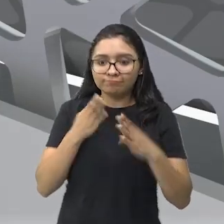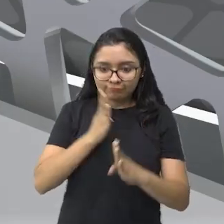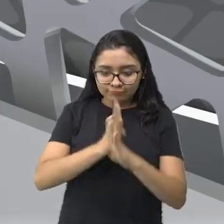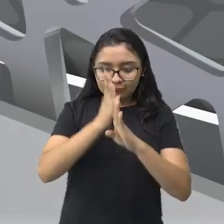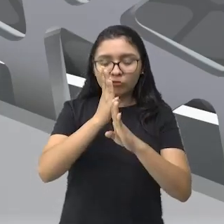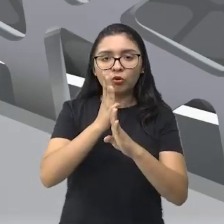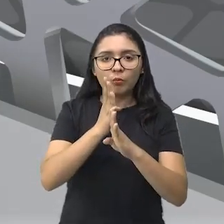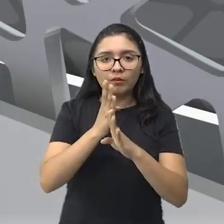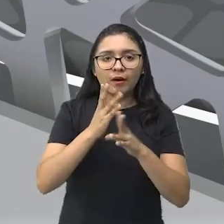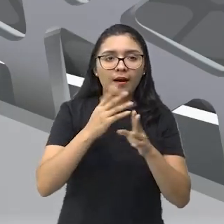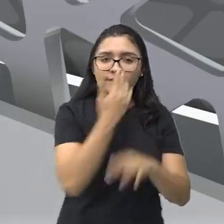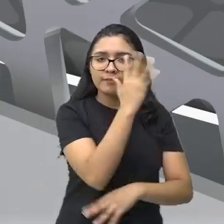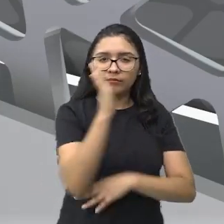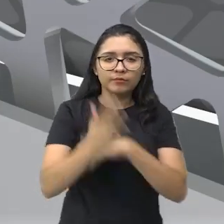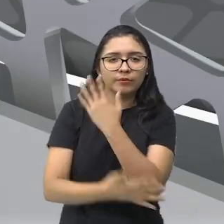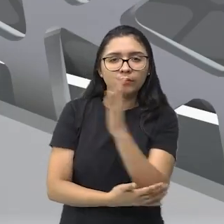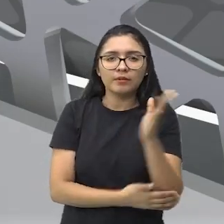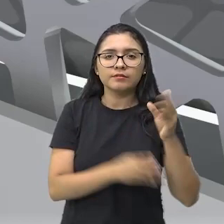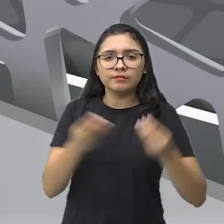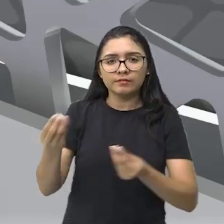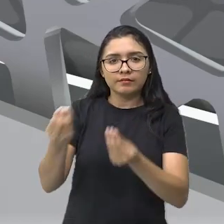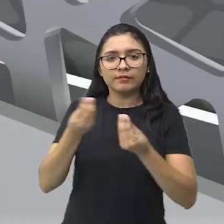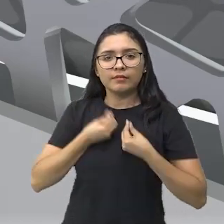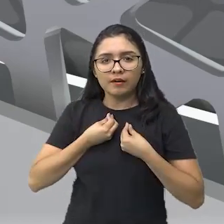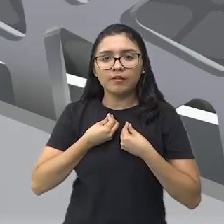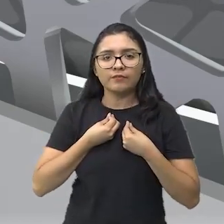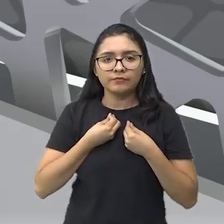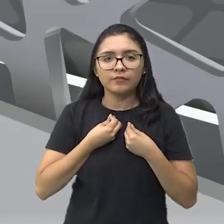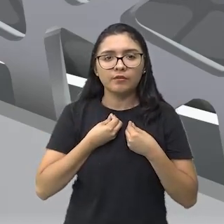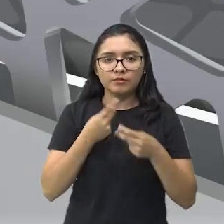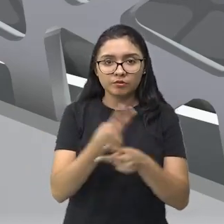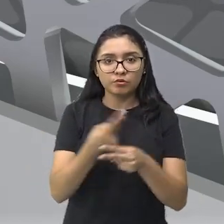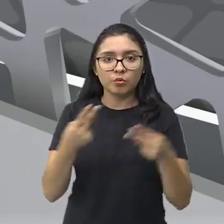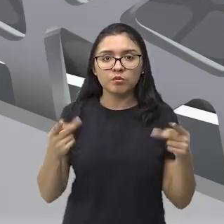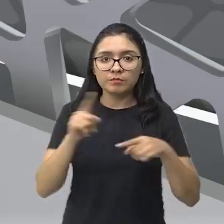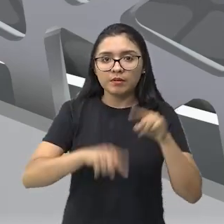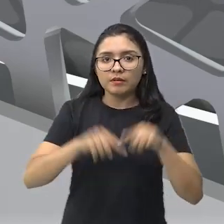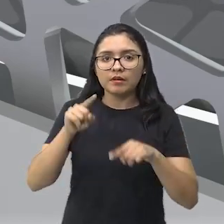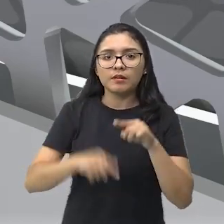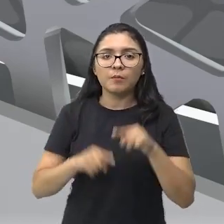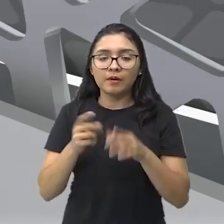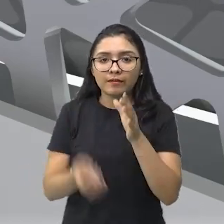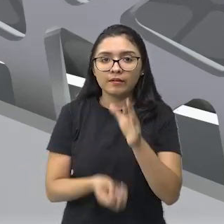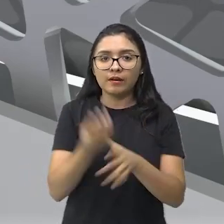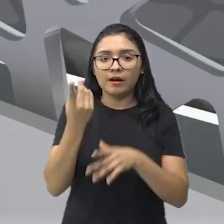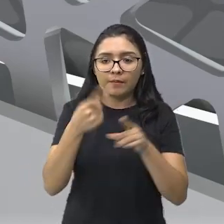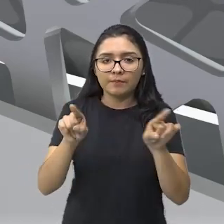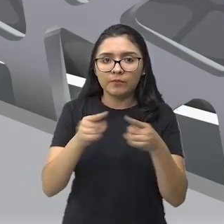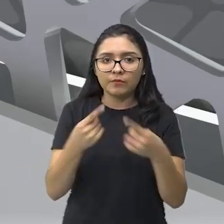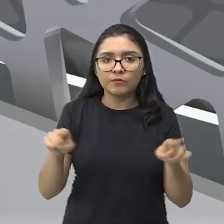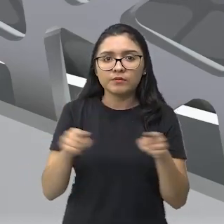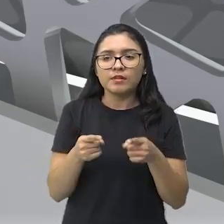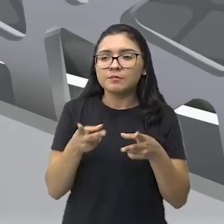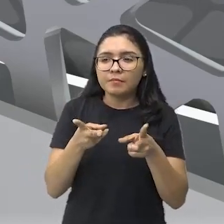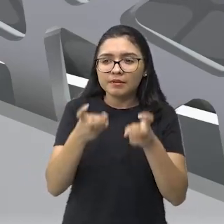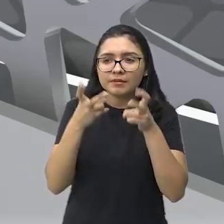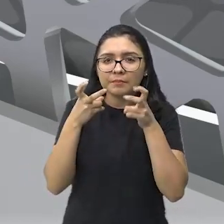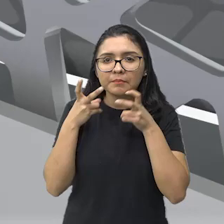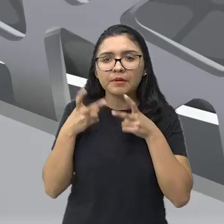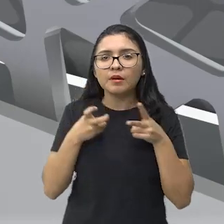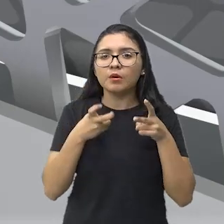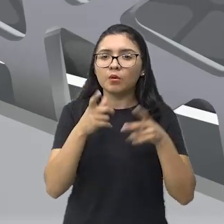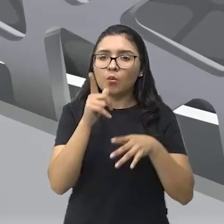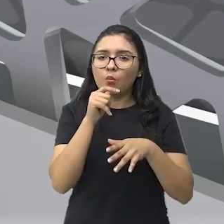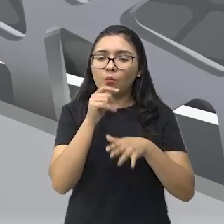natureza, oferecia esses elementos para compor a música. Então, eles observaram o quê? As ondas,